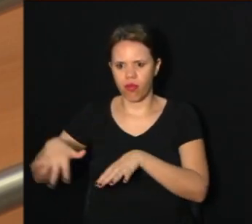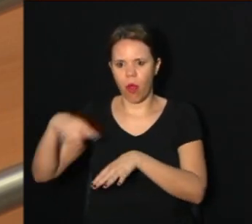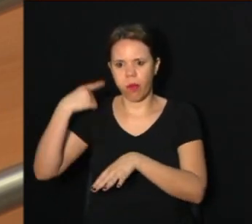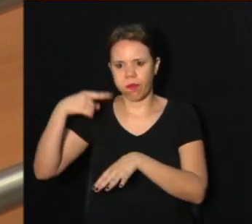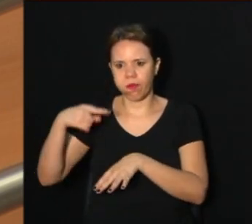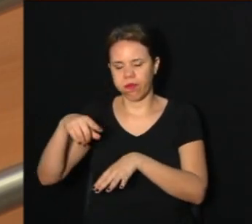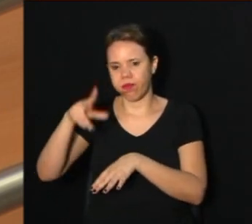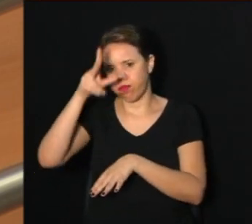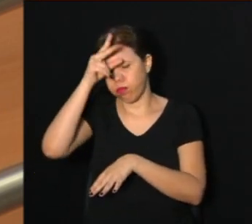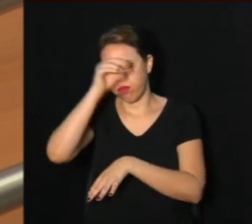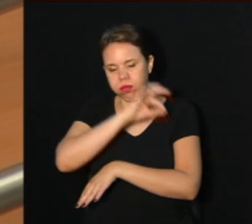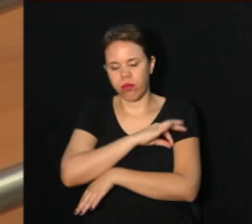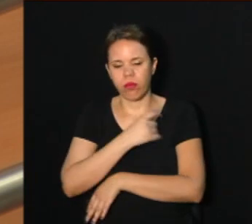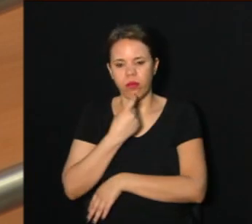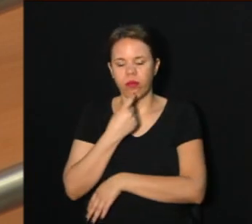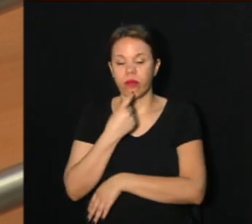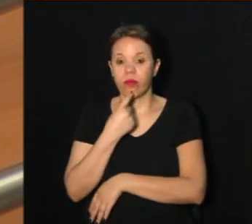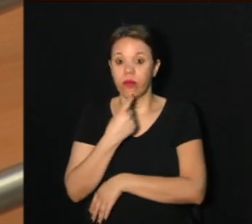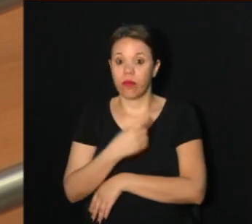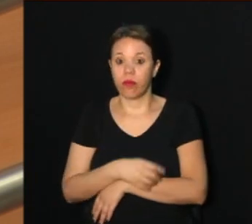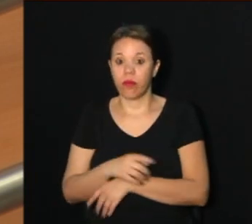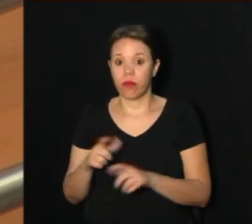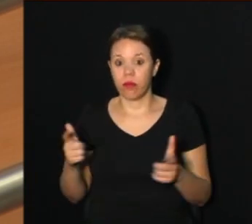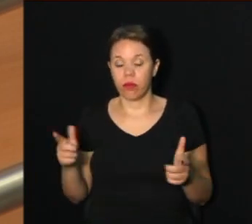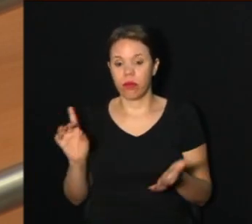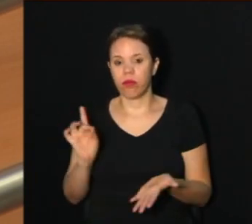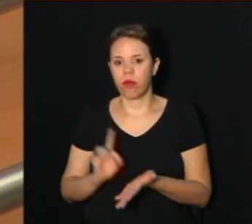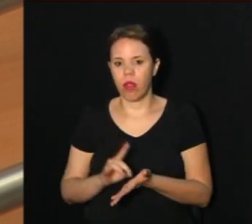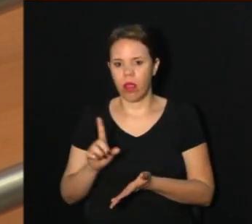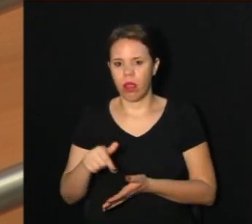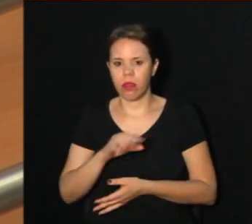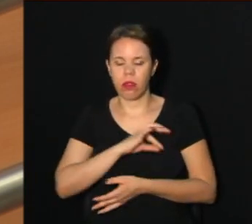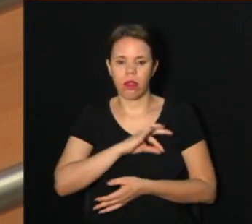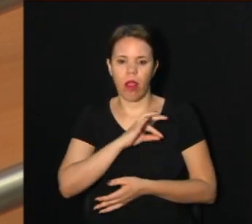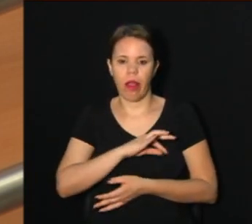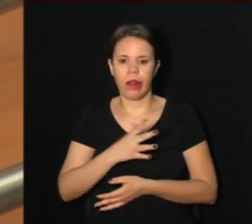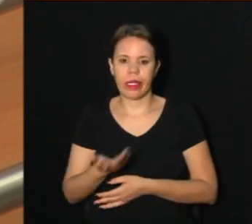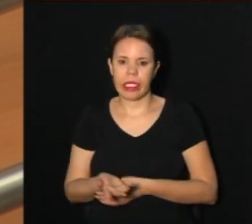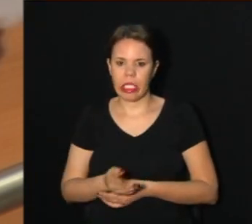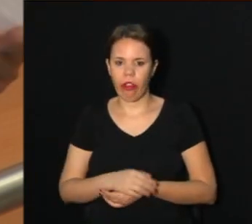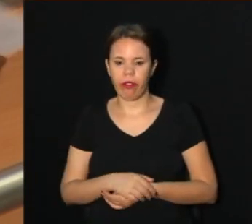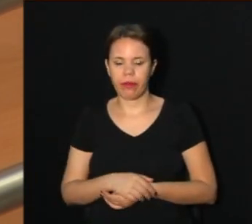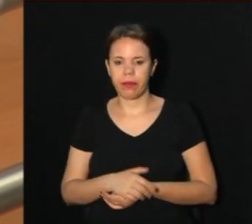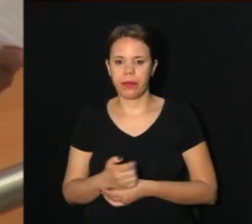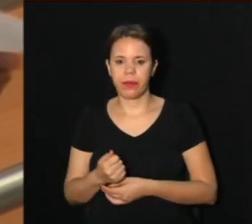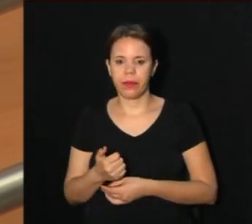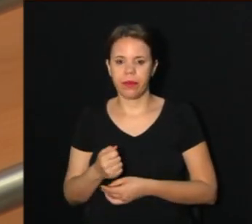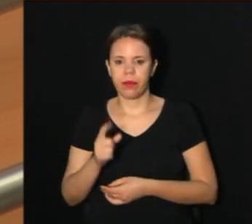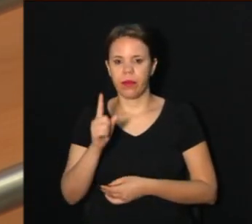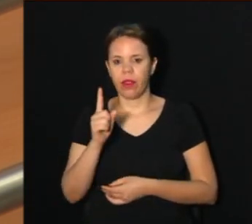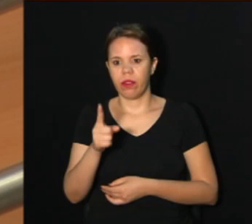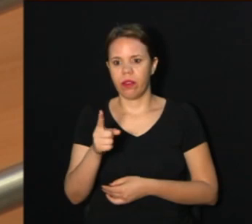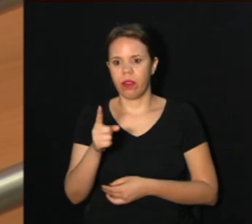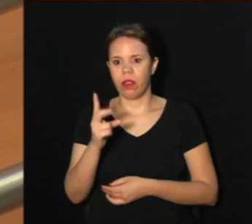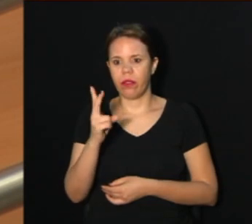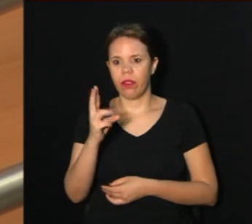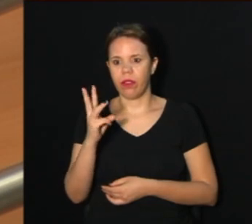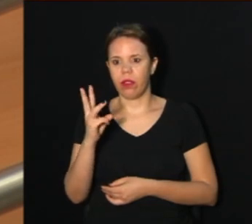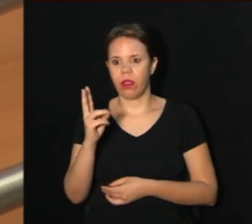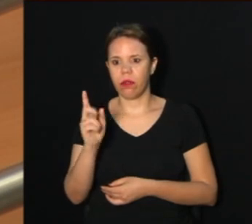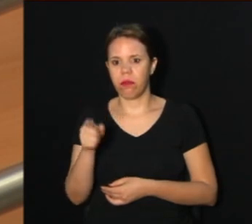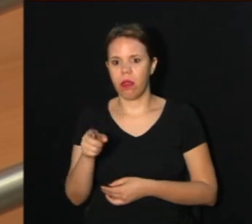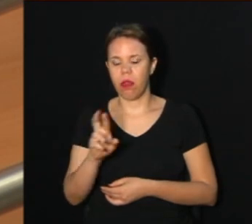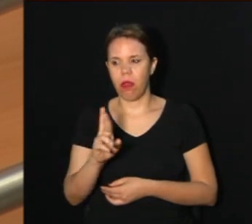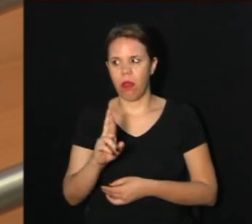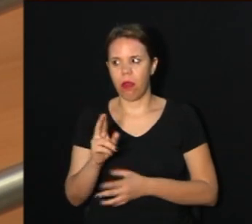municipais da Prefeitura de Campinas. Inclusive esse salário pequeno, de R$ 123 mil